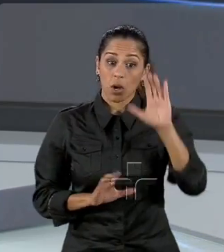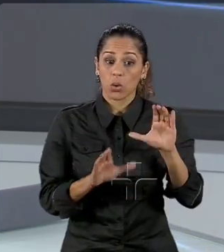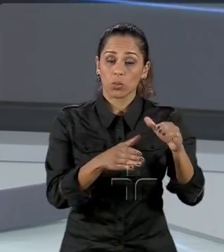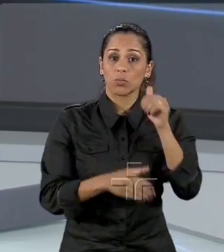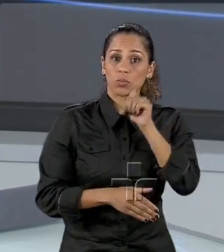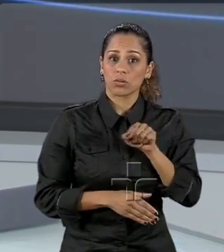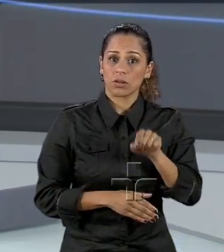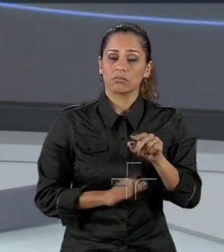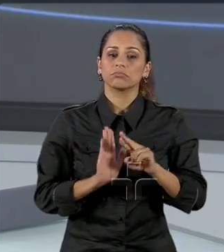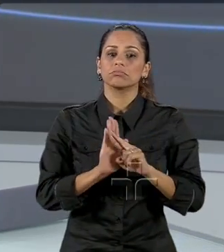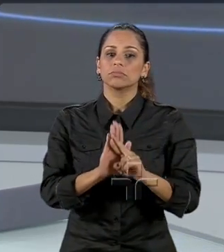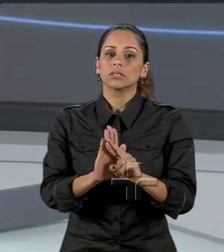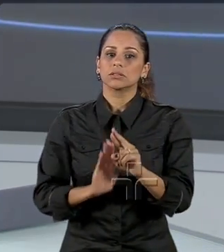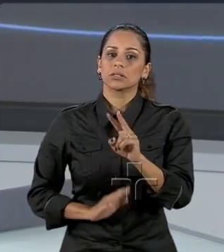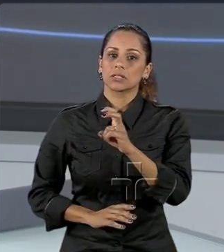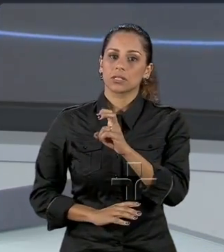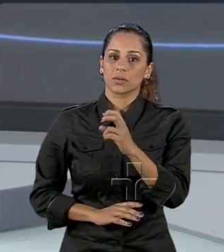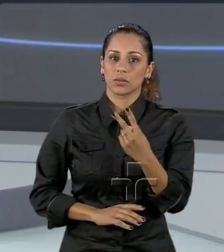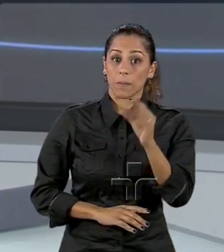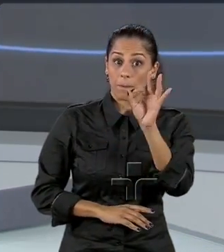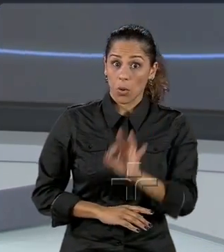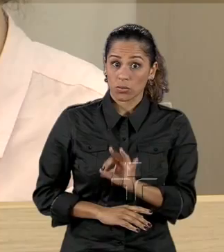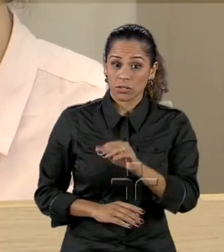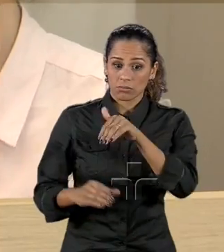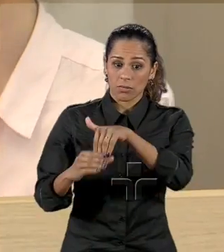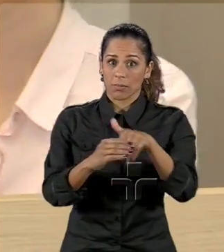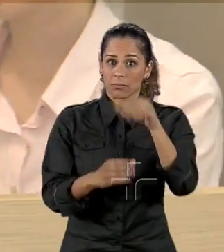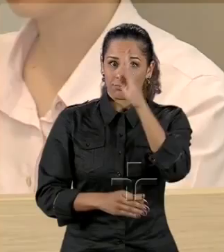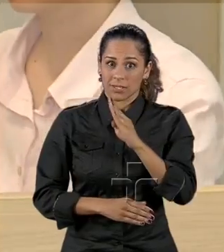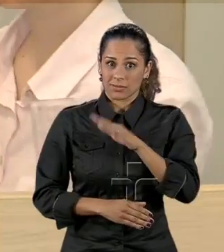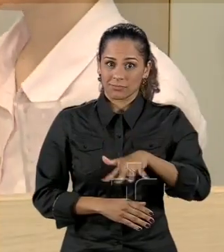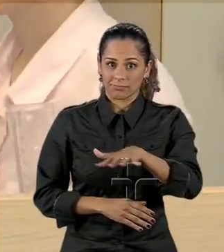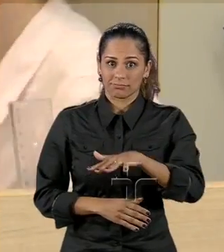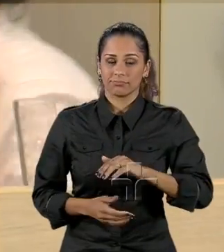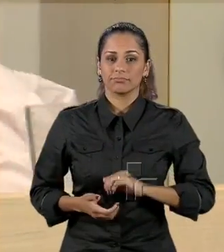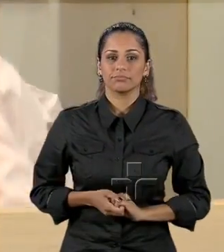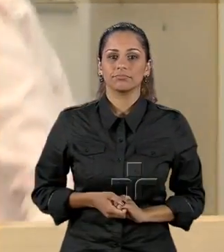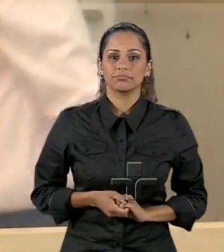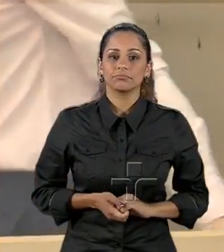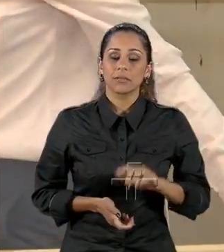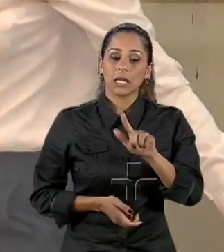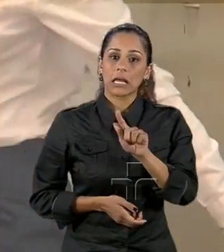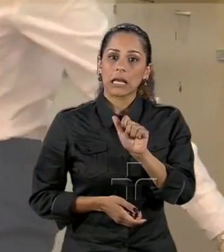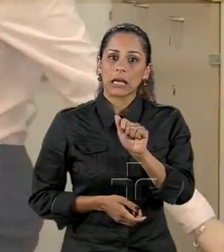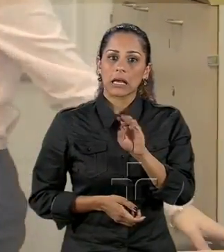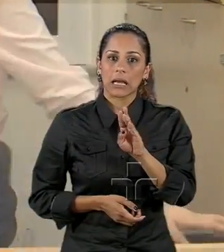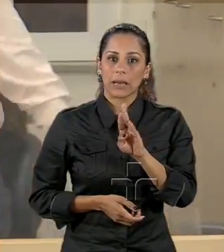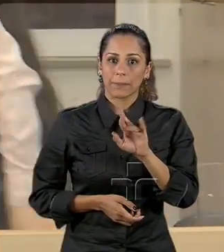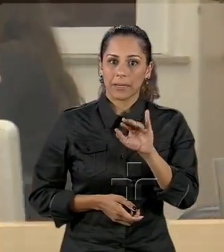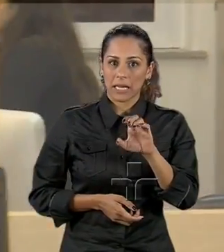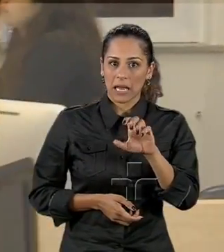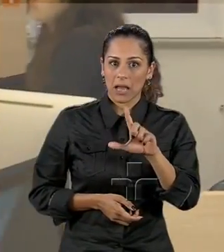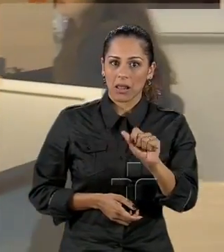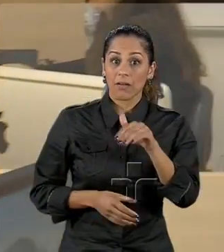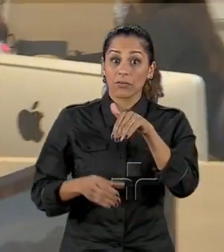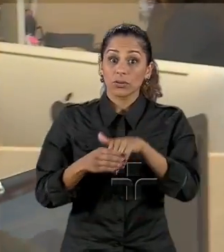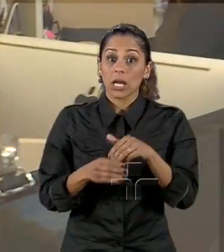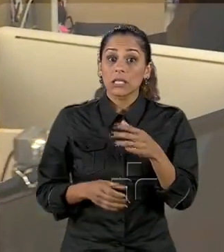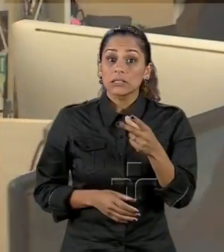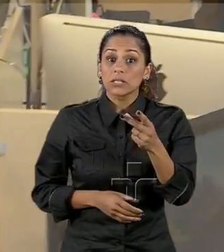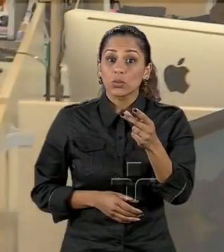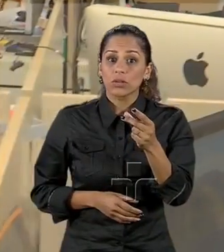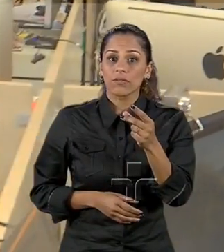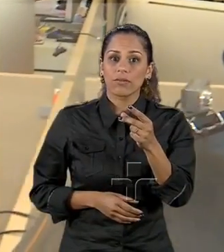representam 52% do eleitorado brasileiro. Gabriela vai votar pela segunda vez para presidente,